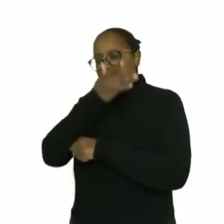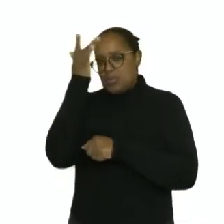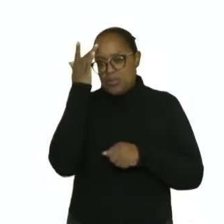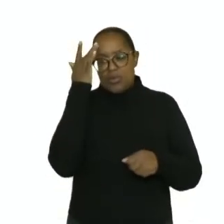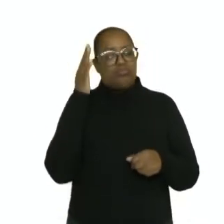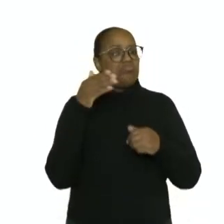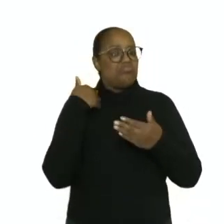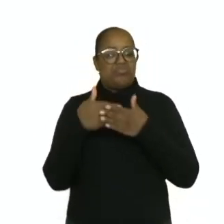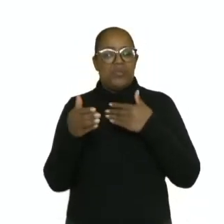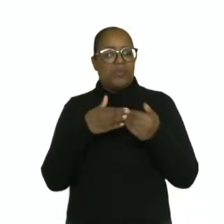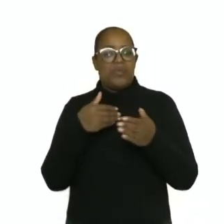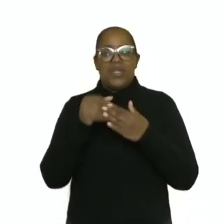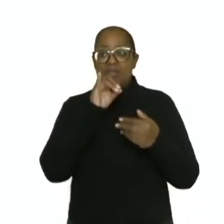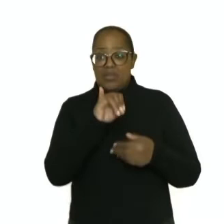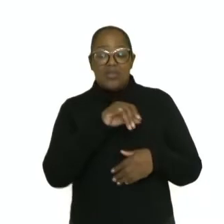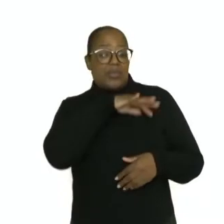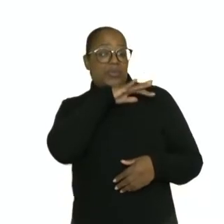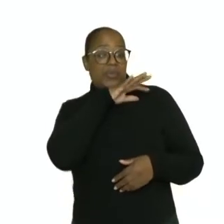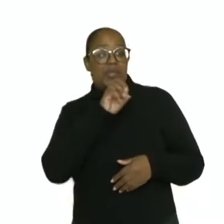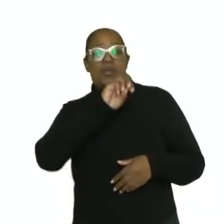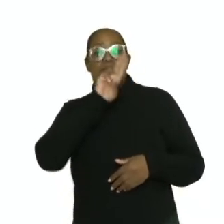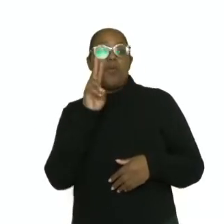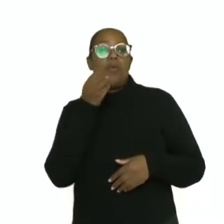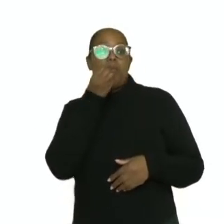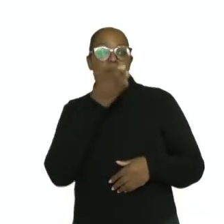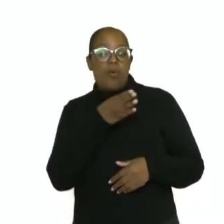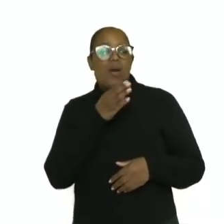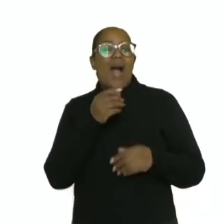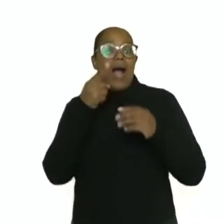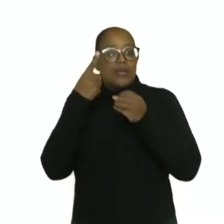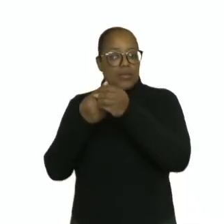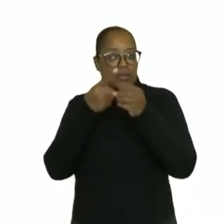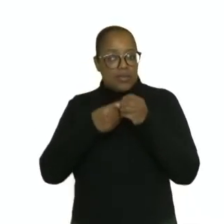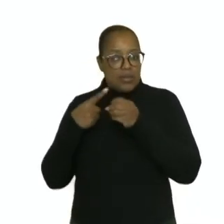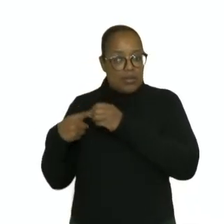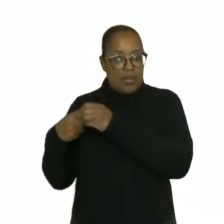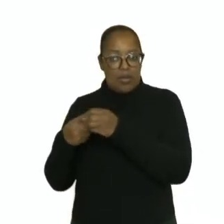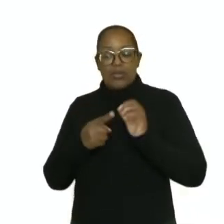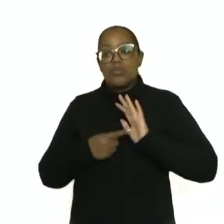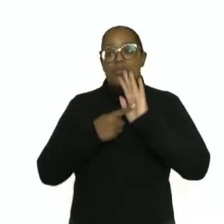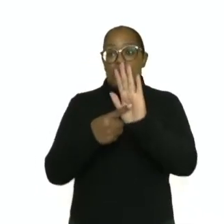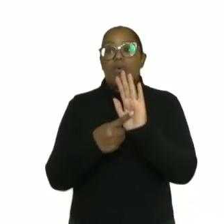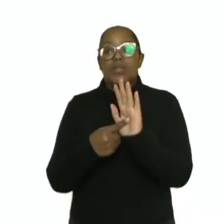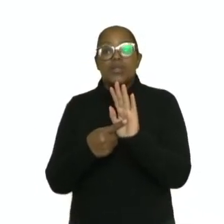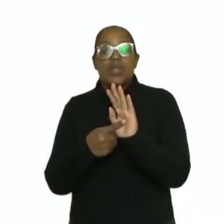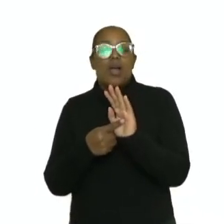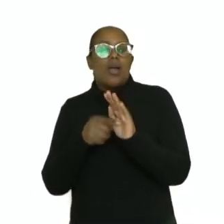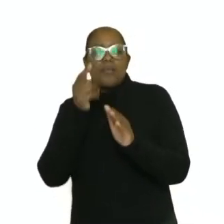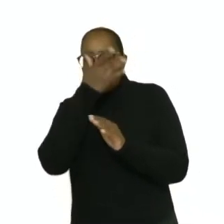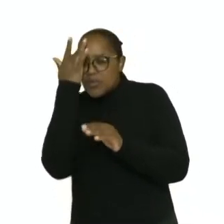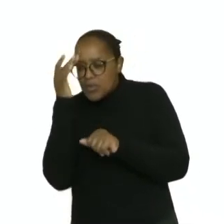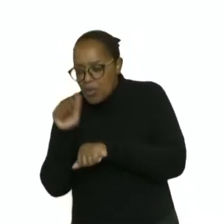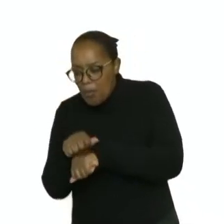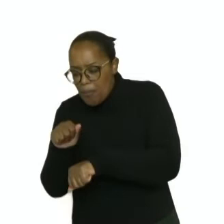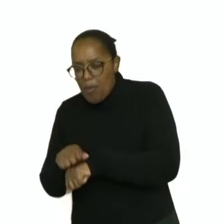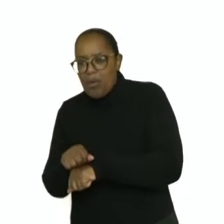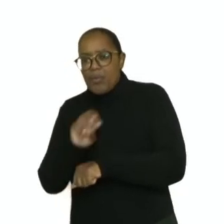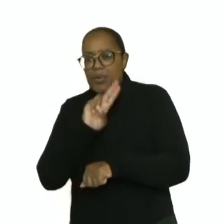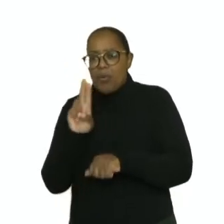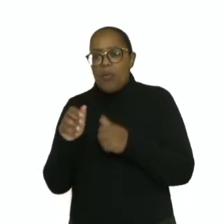são boas. E a cidade se apresenta centro das ambições para mendigos ou ricos e